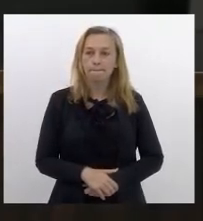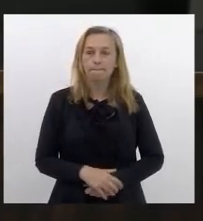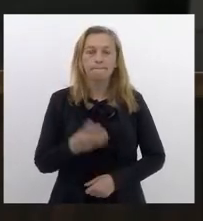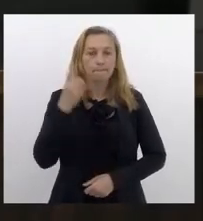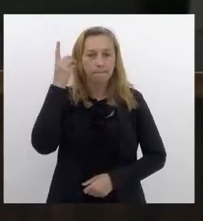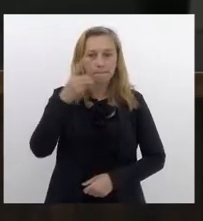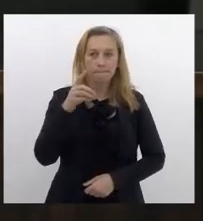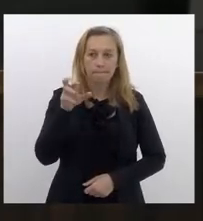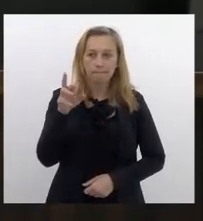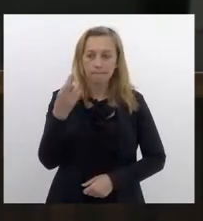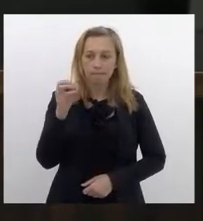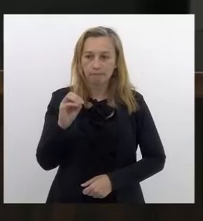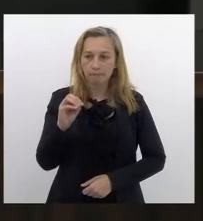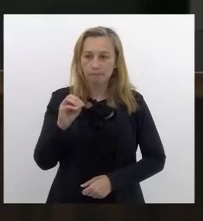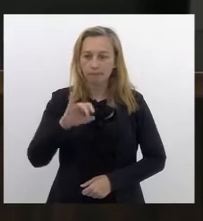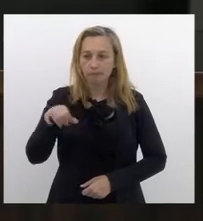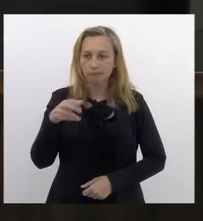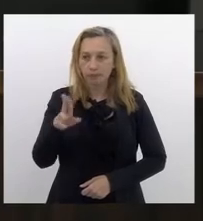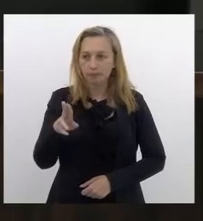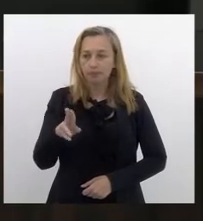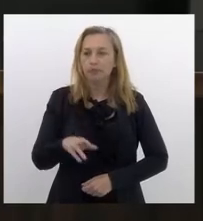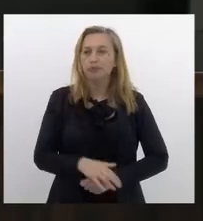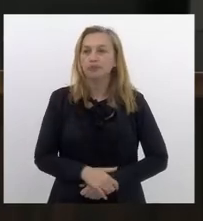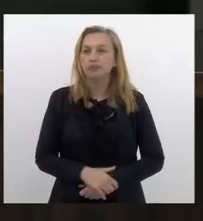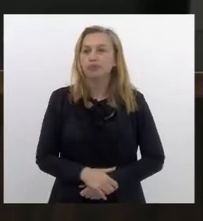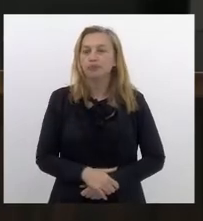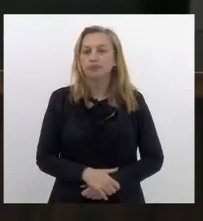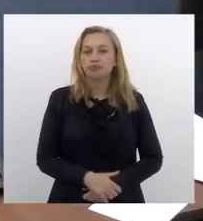Deputado Eurico Júnior.